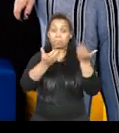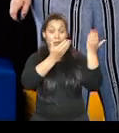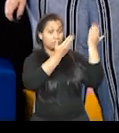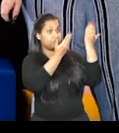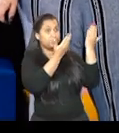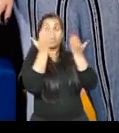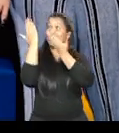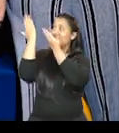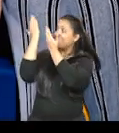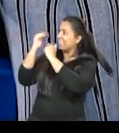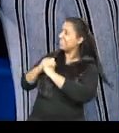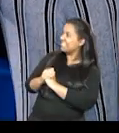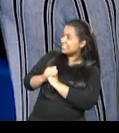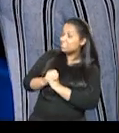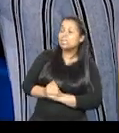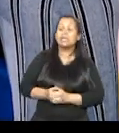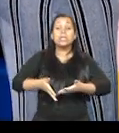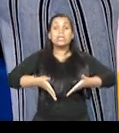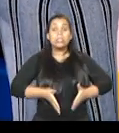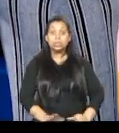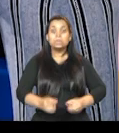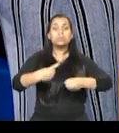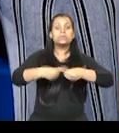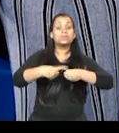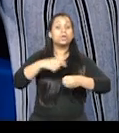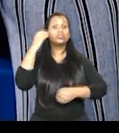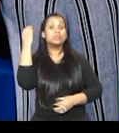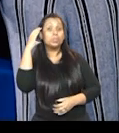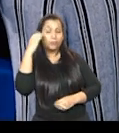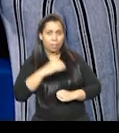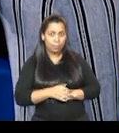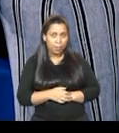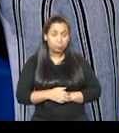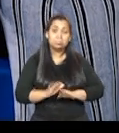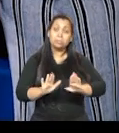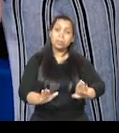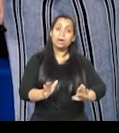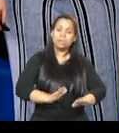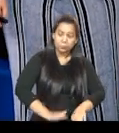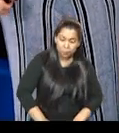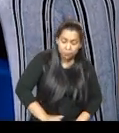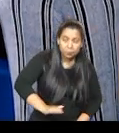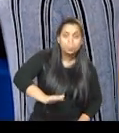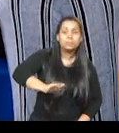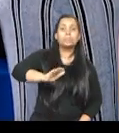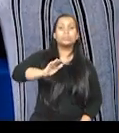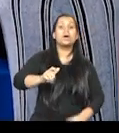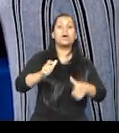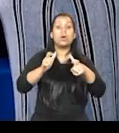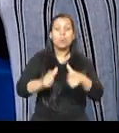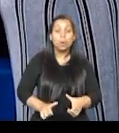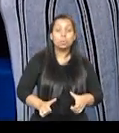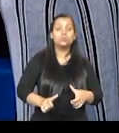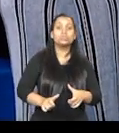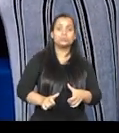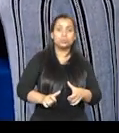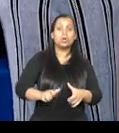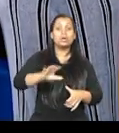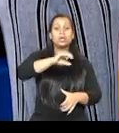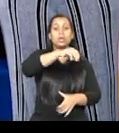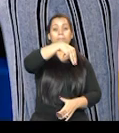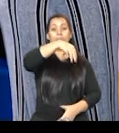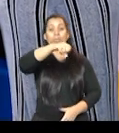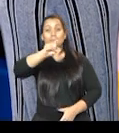Manuel de Barros nasceu em Cuiabá, Mato Grosso, mas passou sua infância no Pantanal, em Mato Grosso do Sul. E